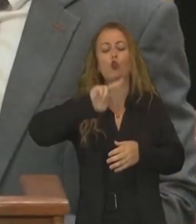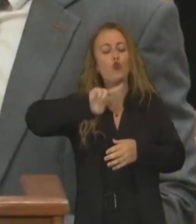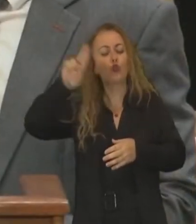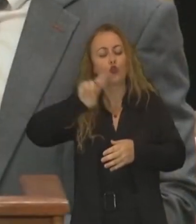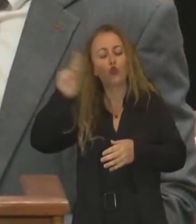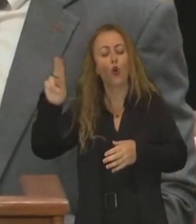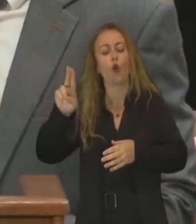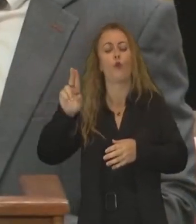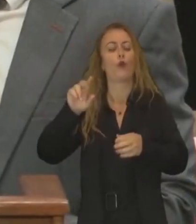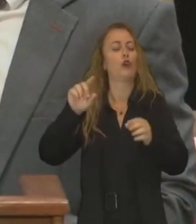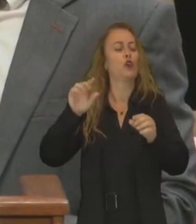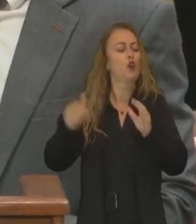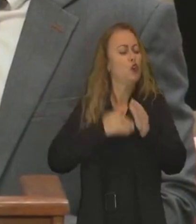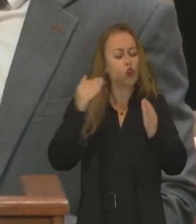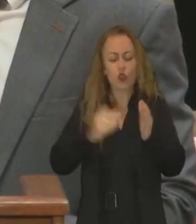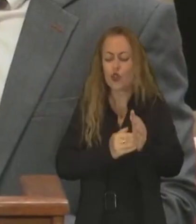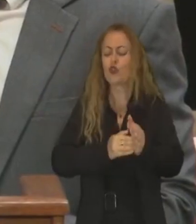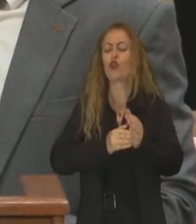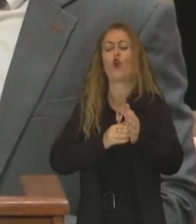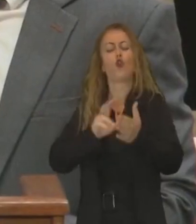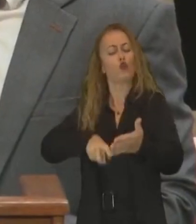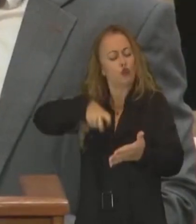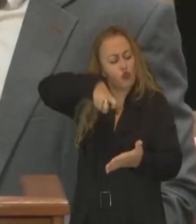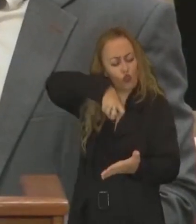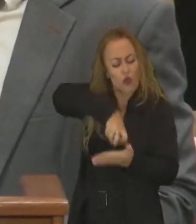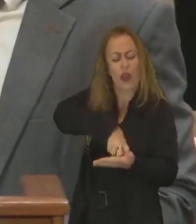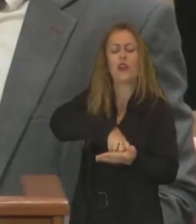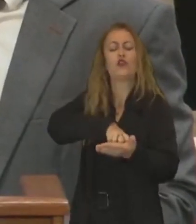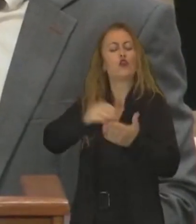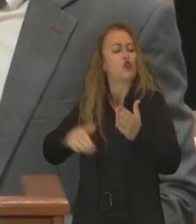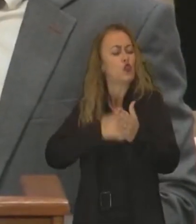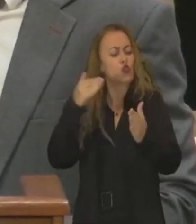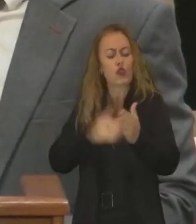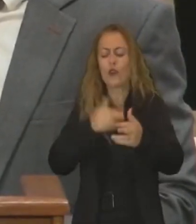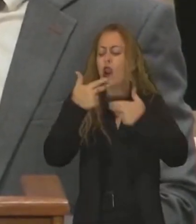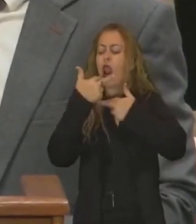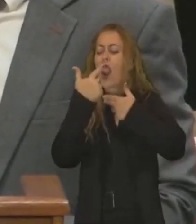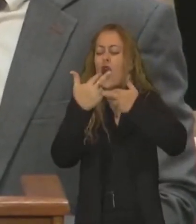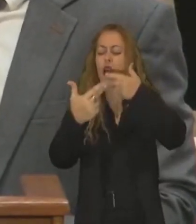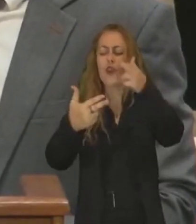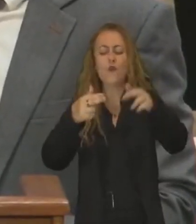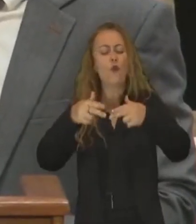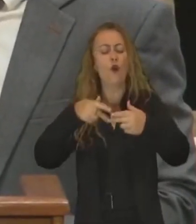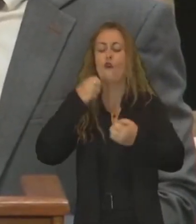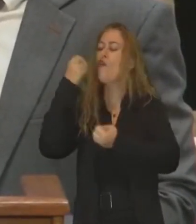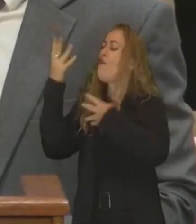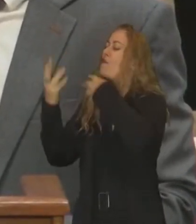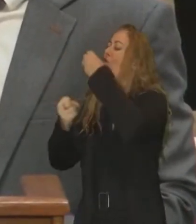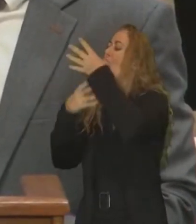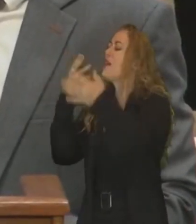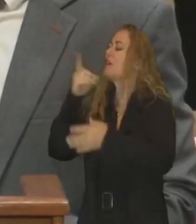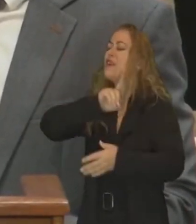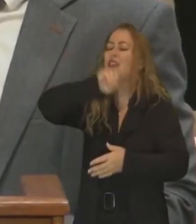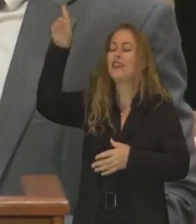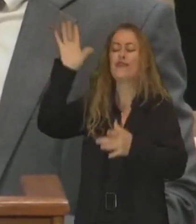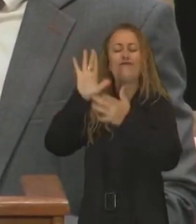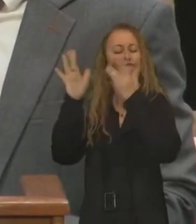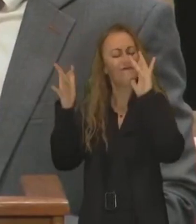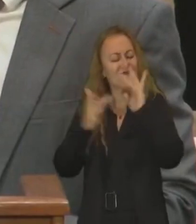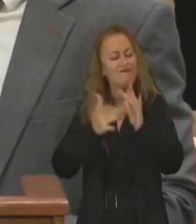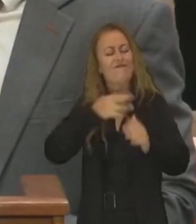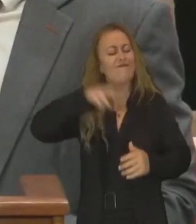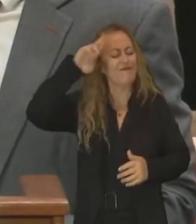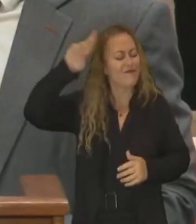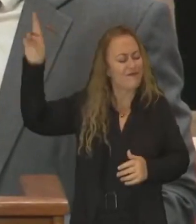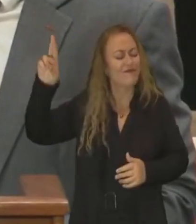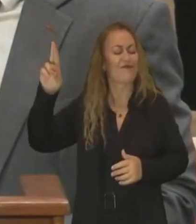de Jesus, toda língua se dobre, todo joelho se dobrasse e toda língua confessasse que Jesus Cristo é o Senhor.